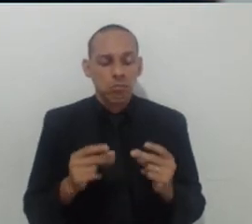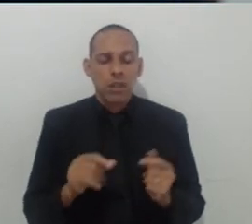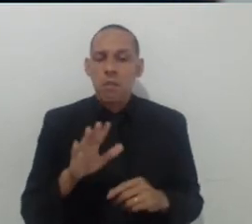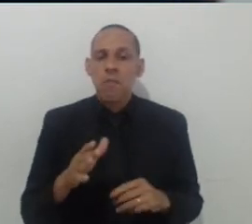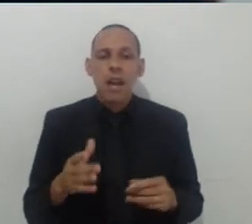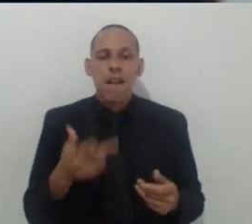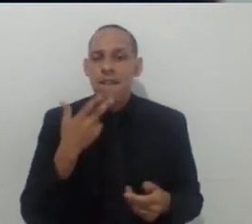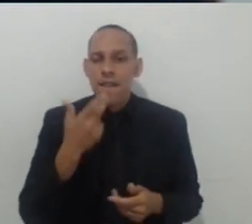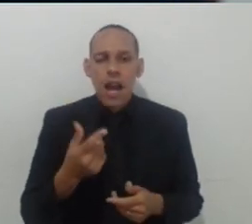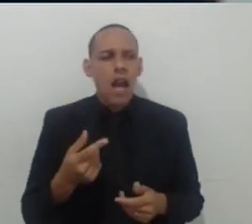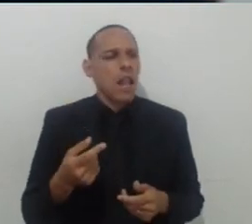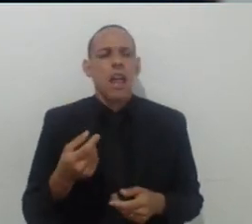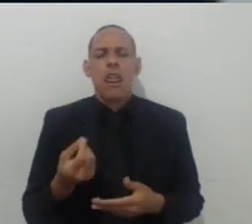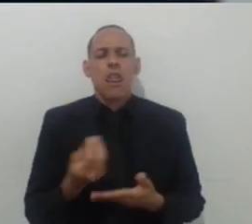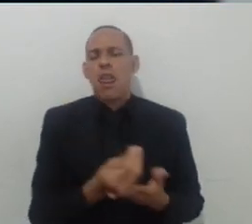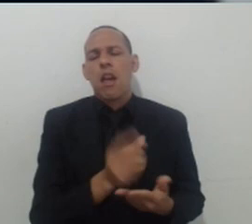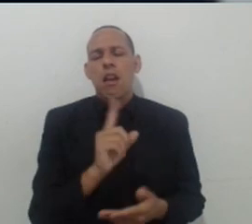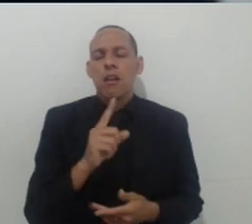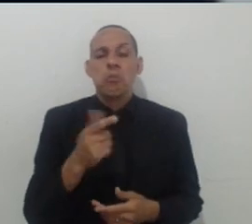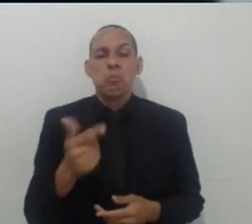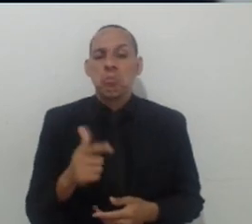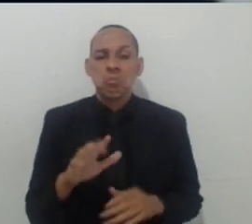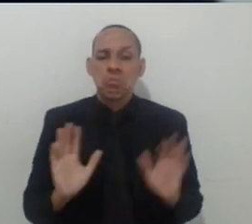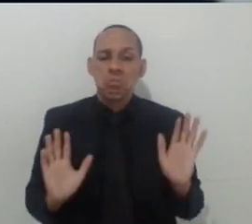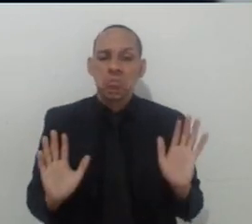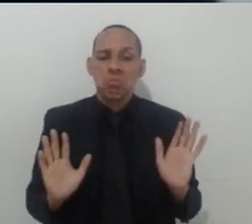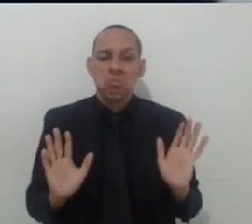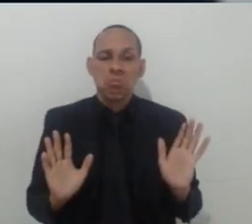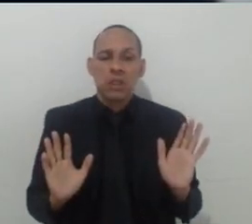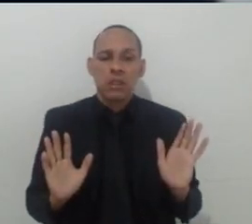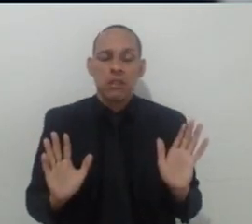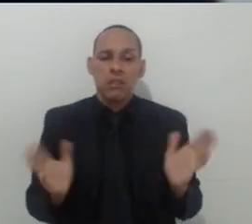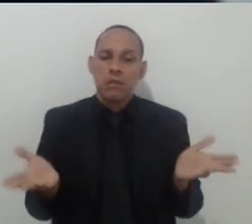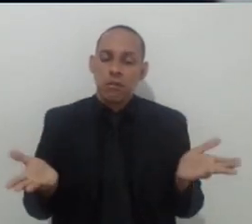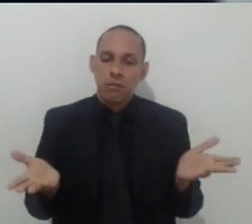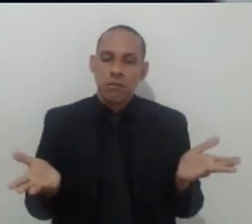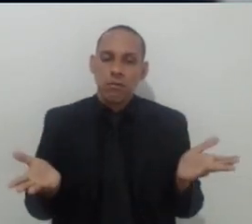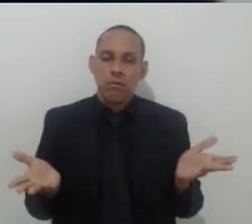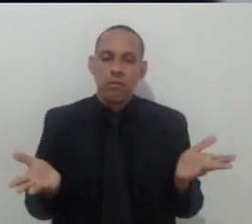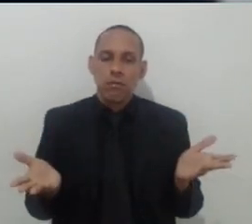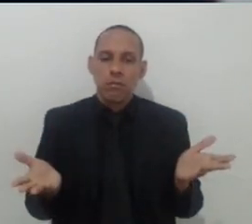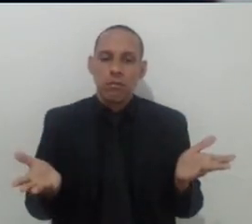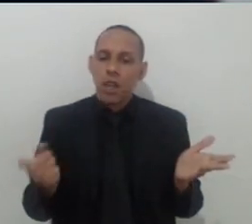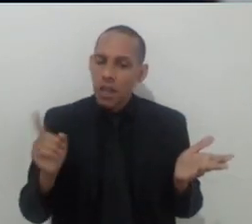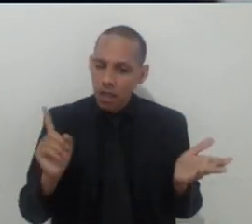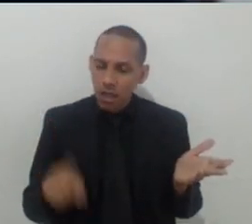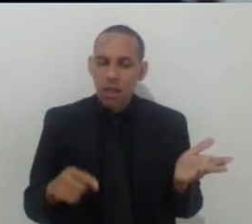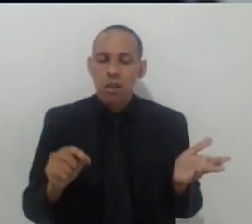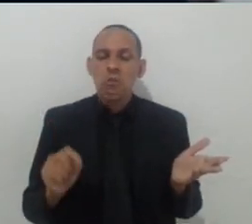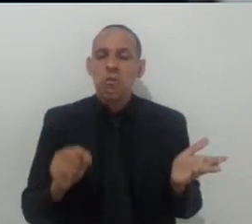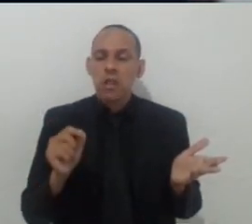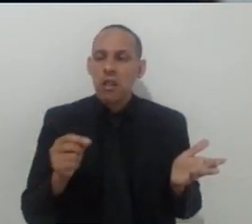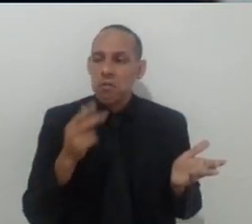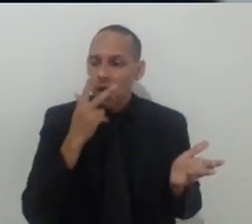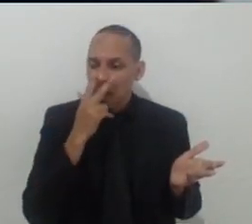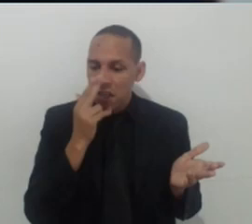sobre esse fato. Então, se trata realmente de uma questão, me parece,